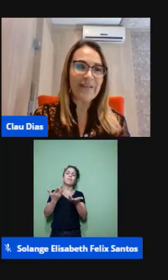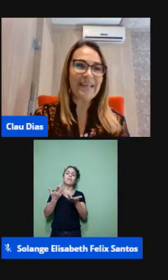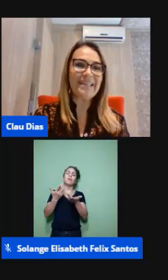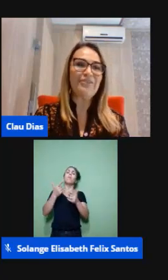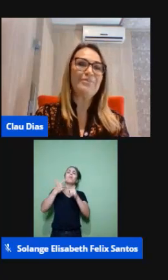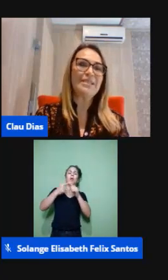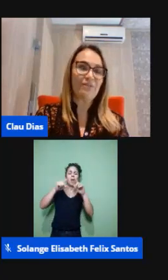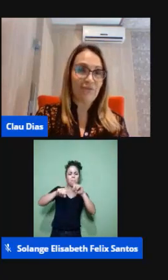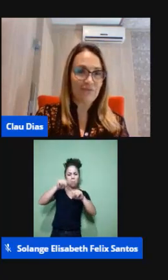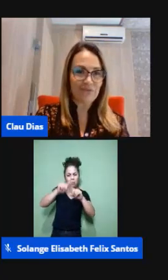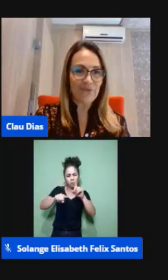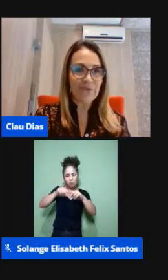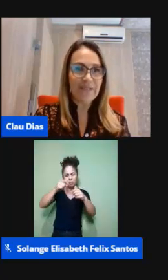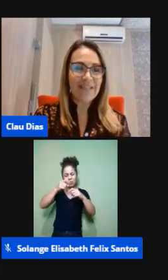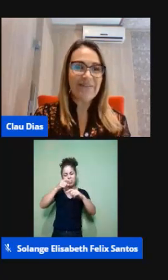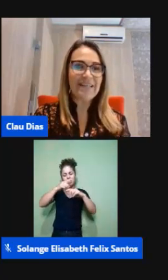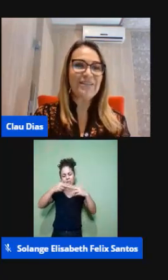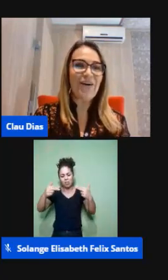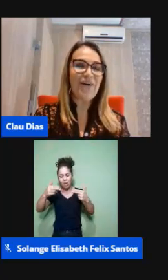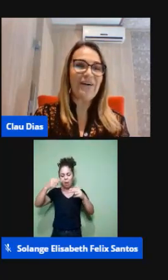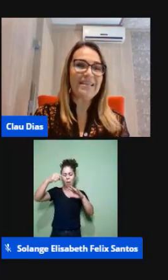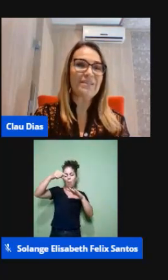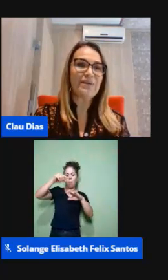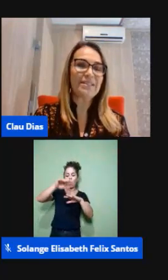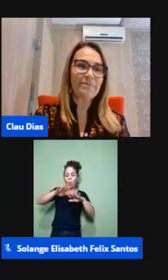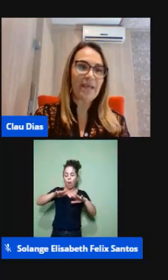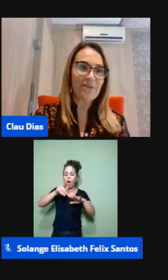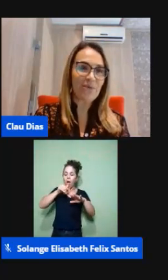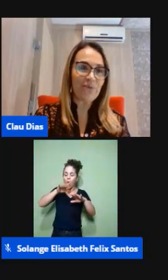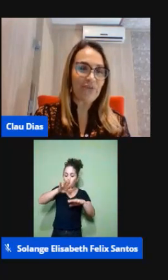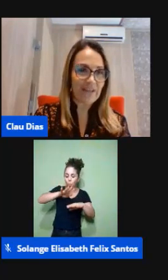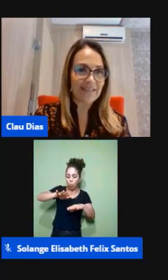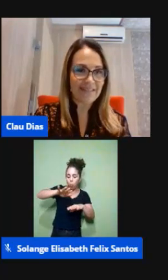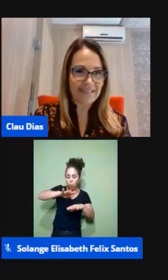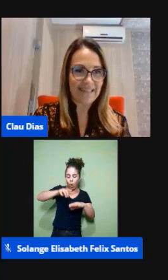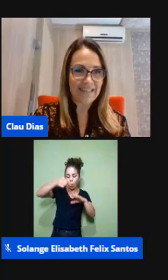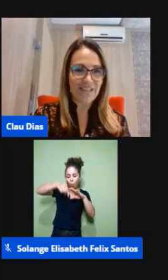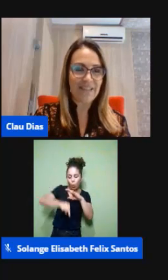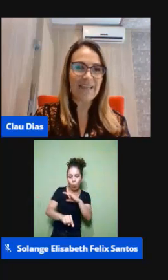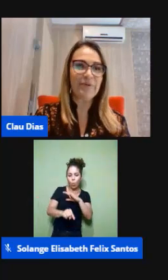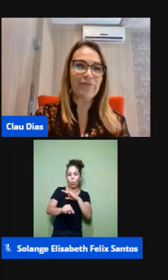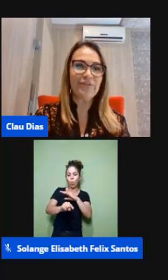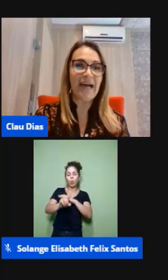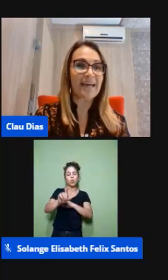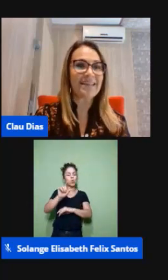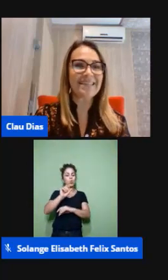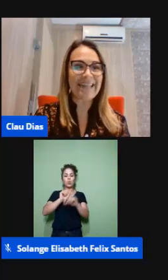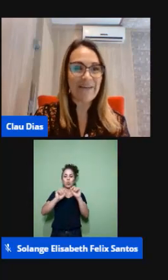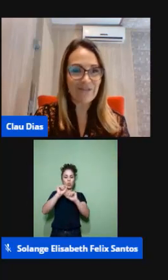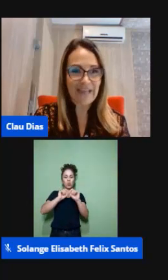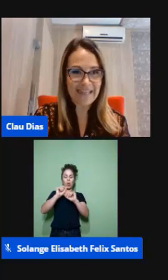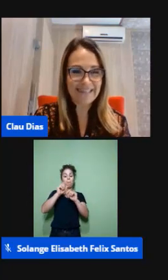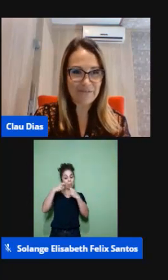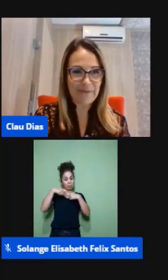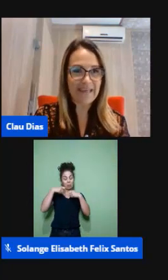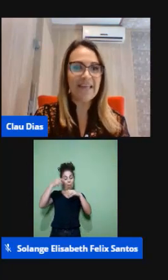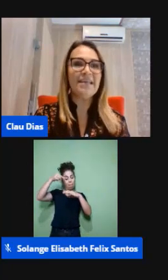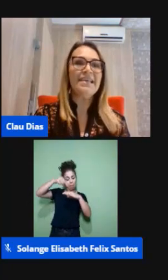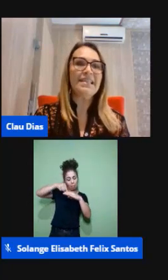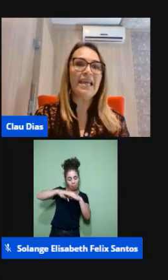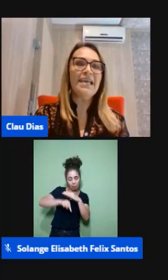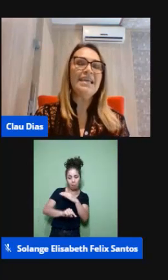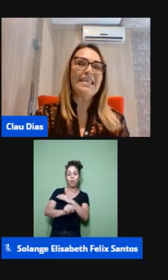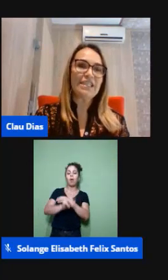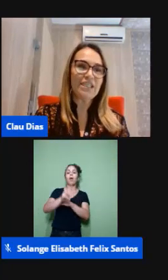flutuou? Por que que tal objeto afundou? Não é só esse conhecimento com o fim em si. A gente tem que aprofundar. A criança tem vontade de